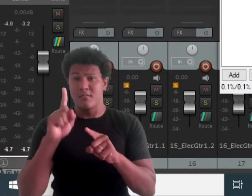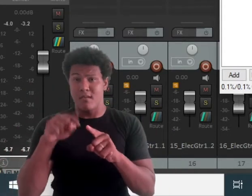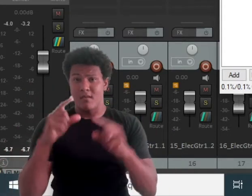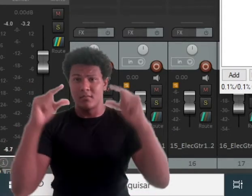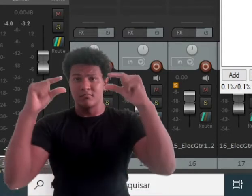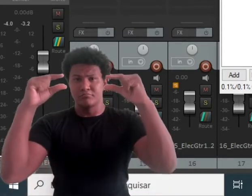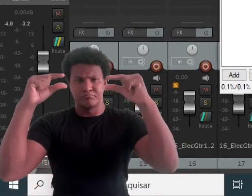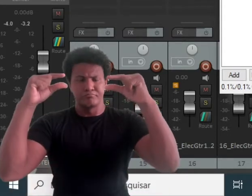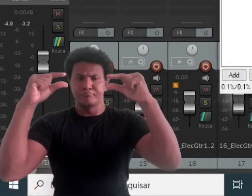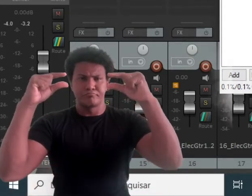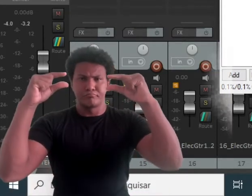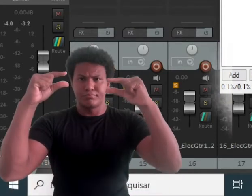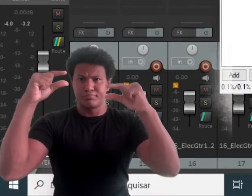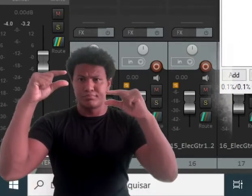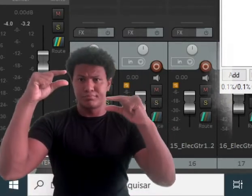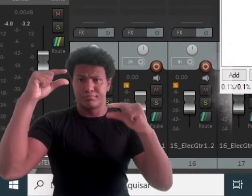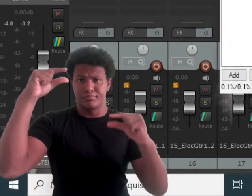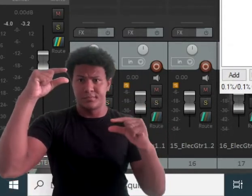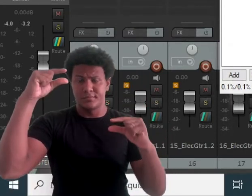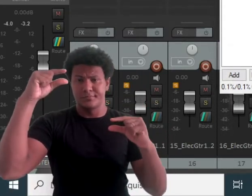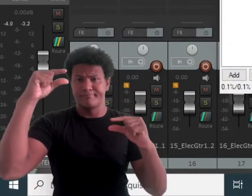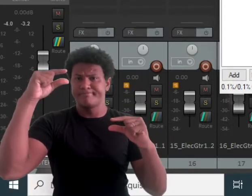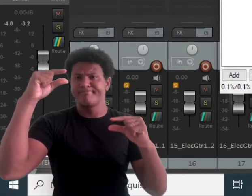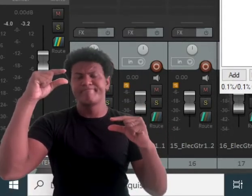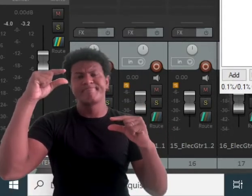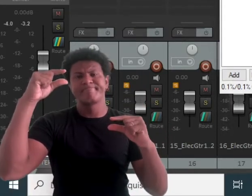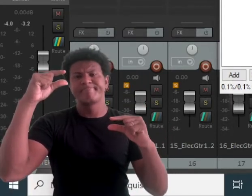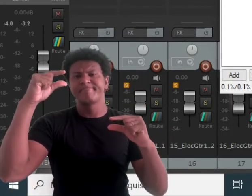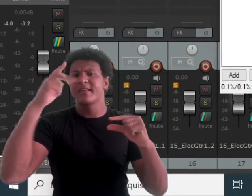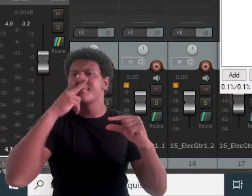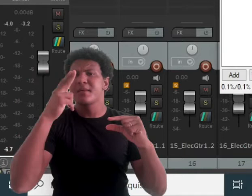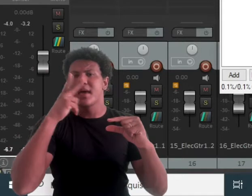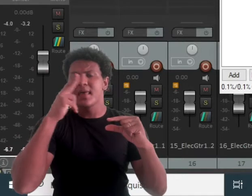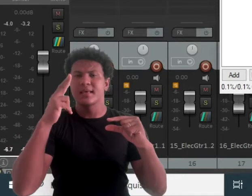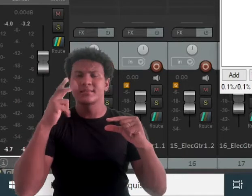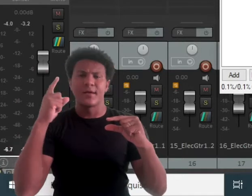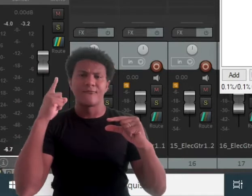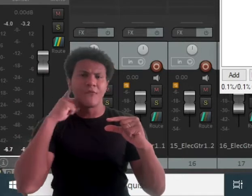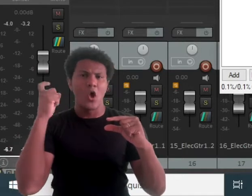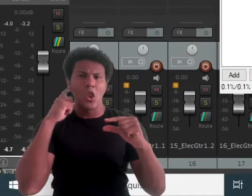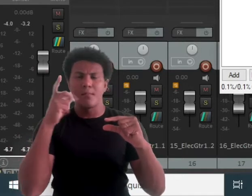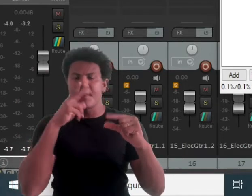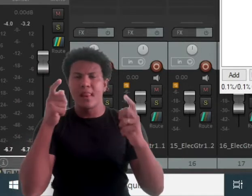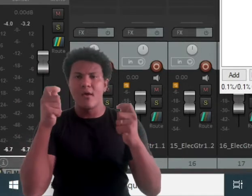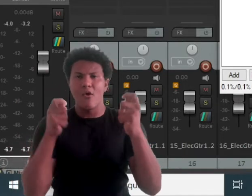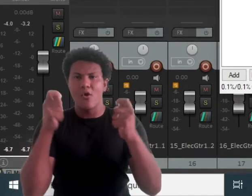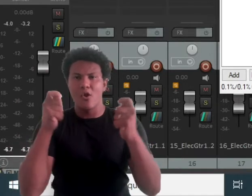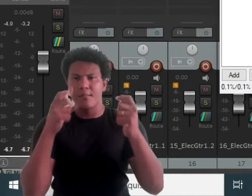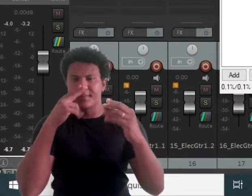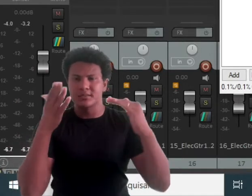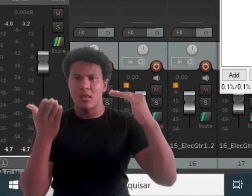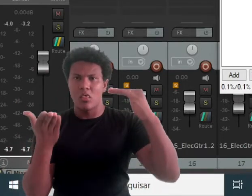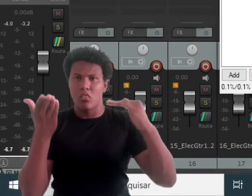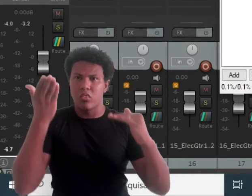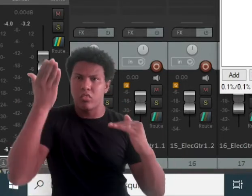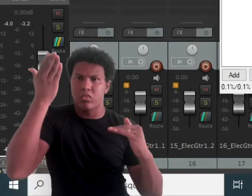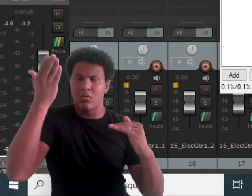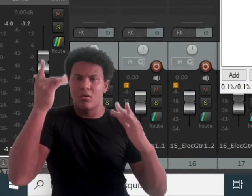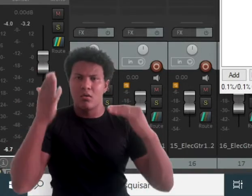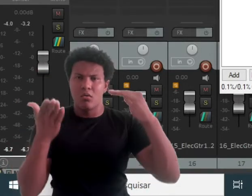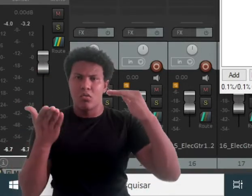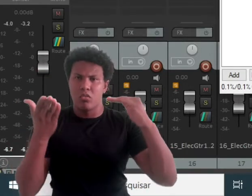o threshold, ele tem uma característica de compensação de volume automático. Então, se eu só baixar o meu threshold